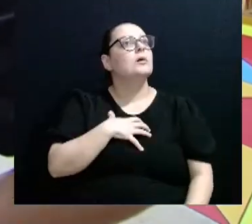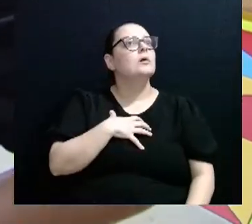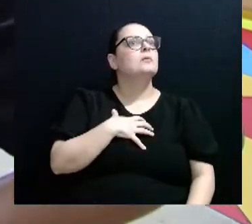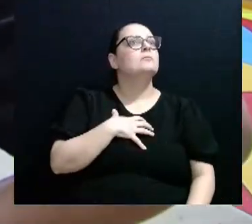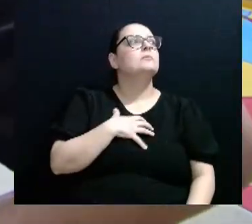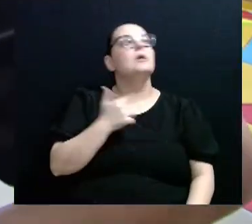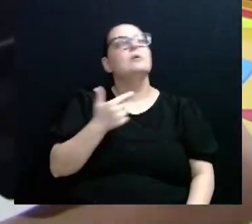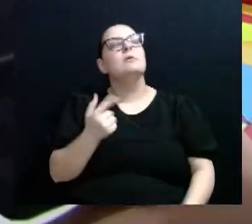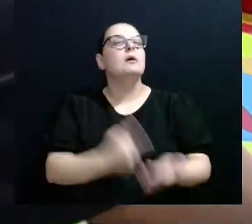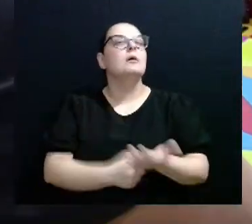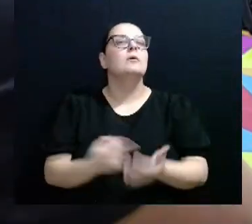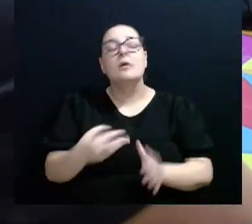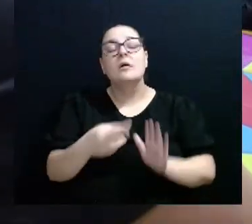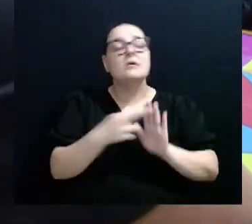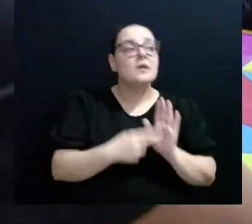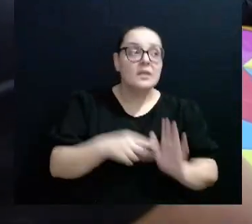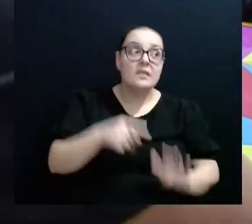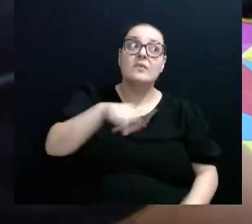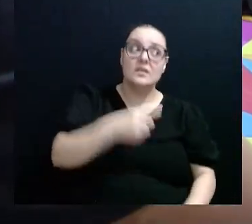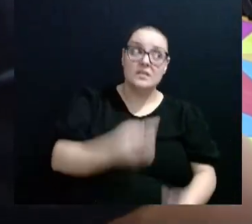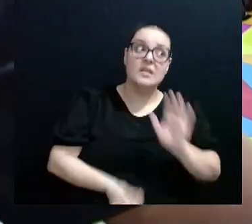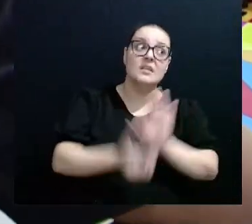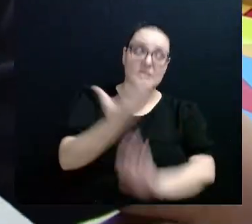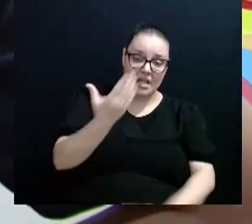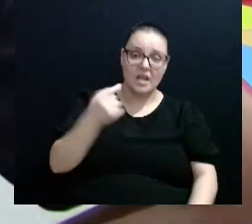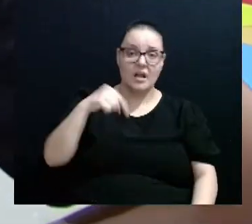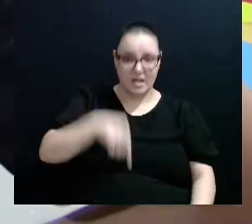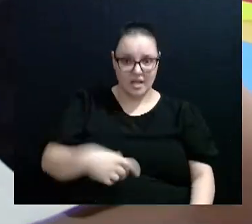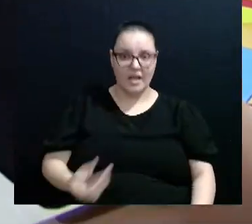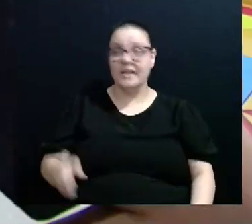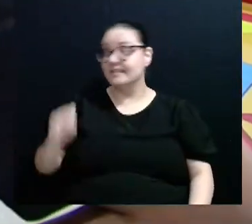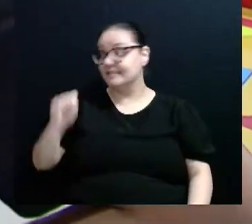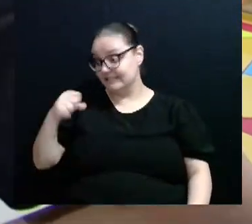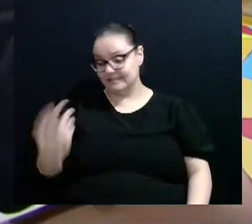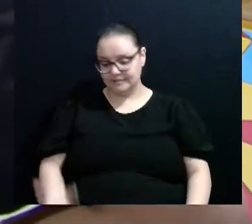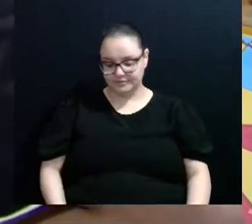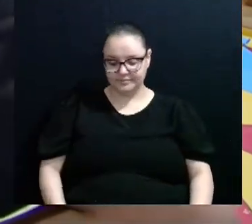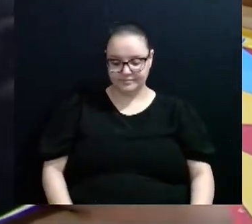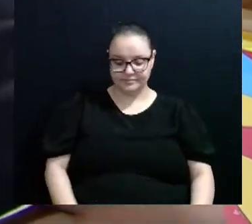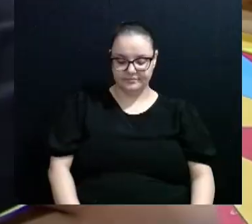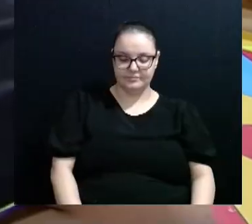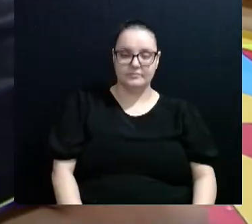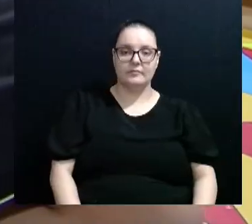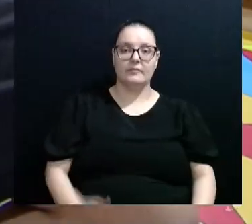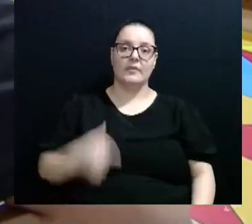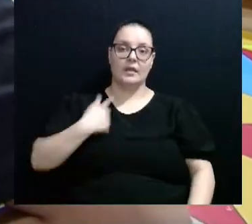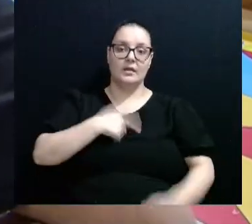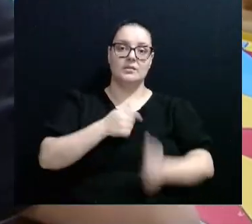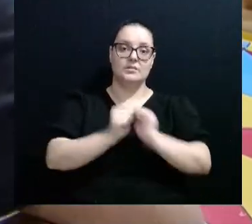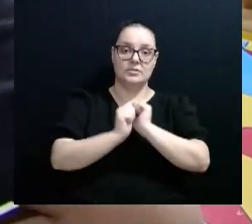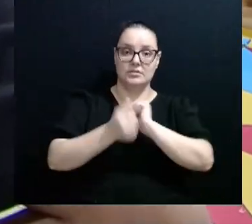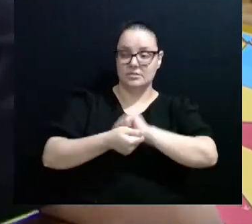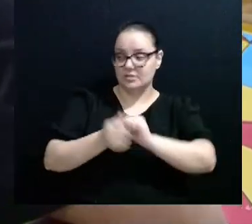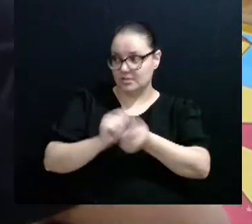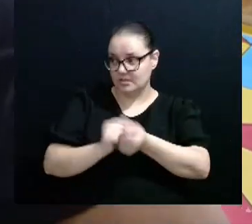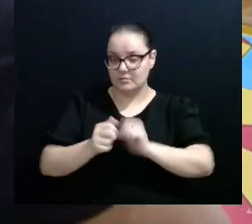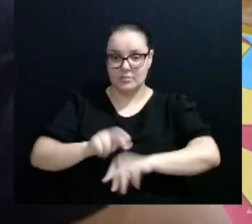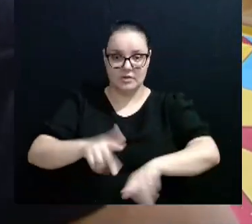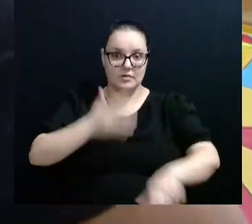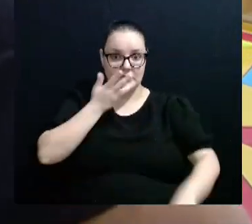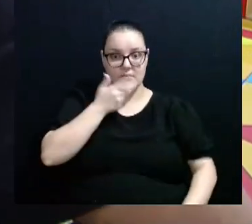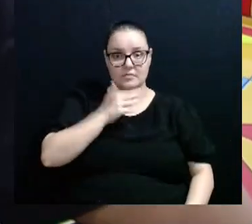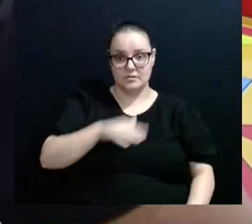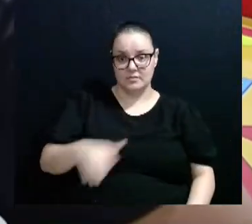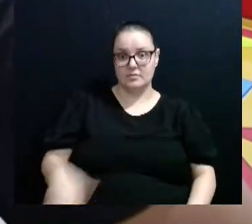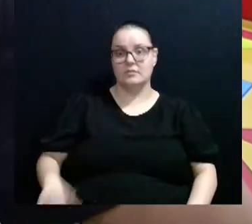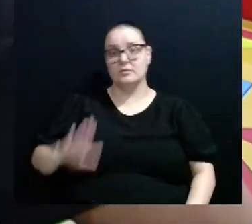regras que vocês mesmos criam aqui. Sim. A gente adapta, né, para várias crianças quando chega, né,